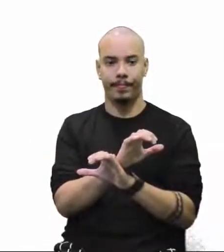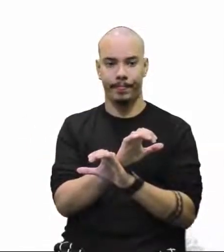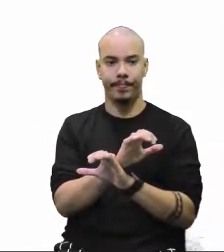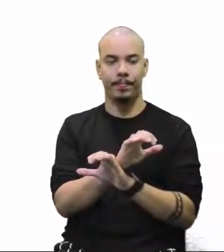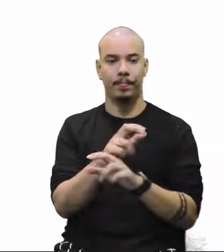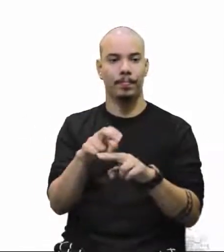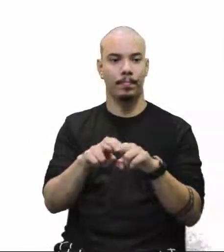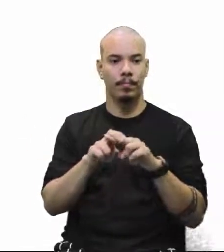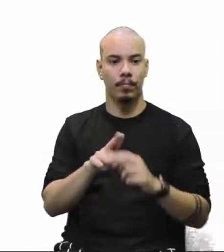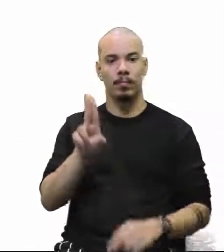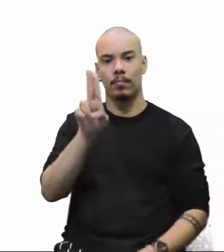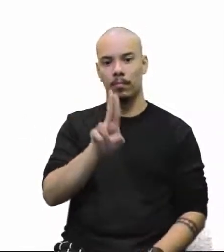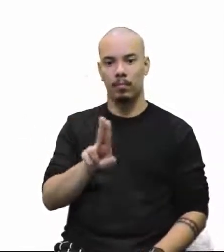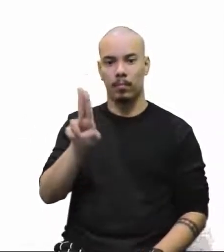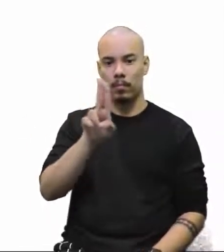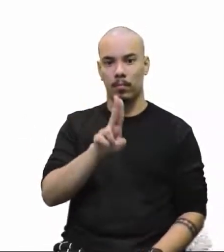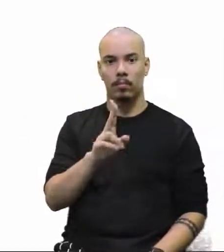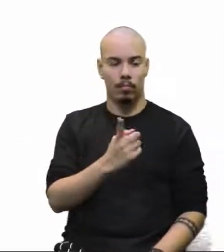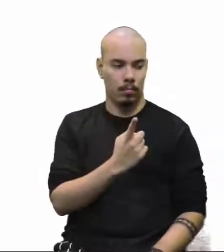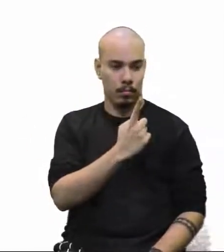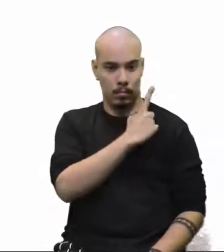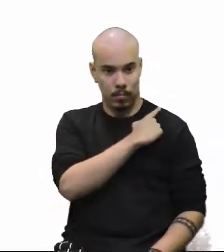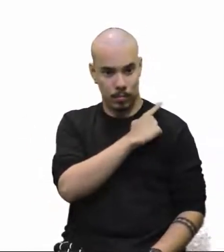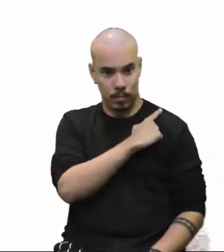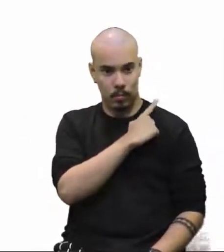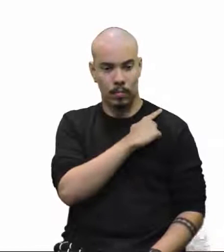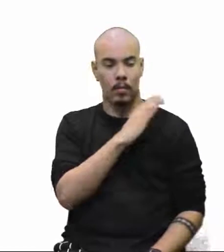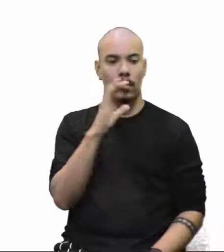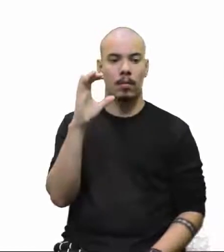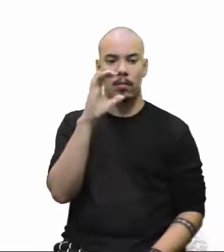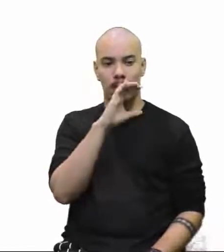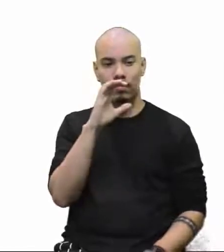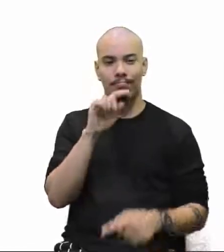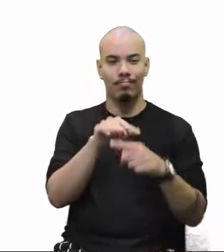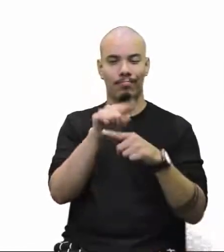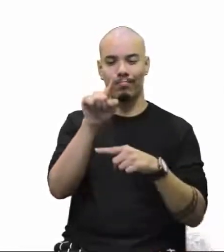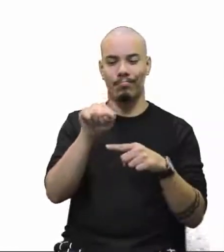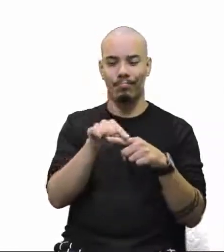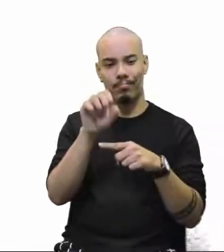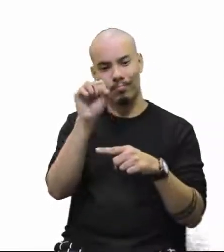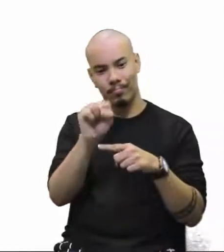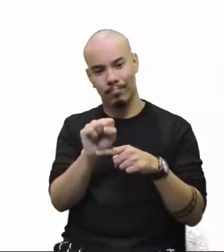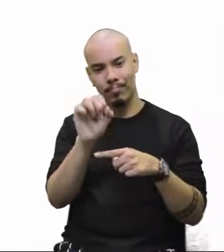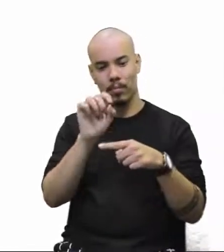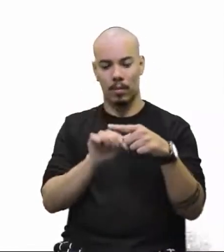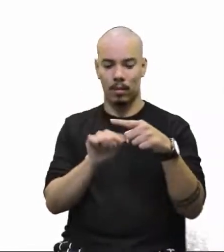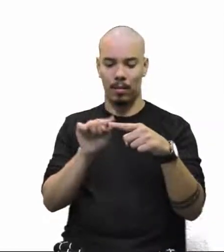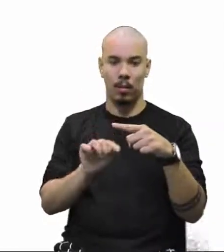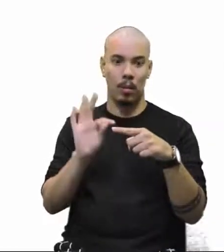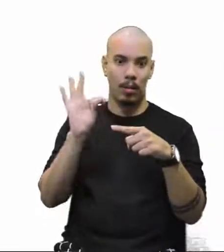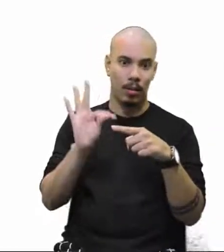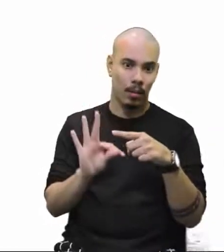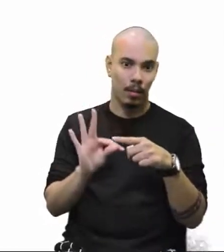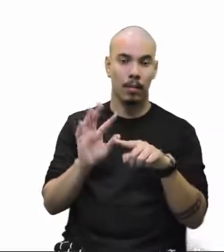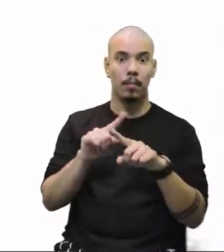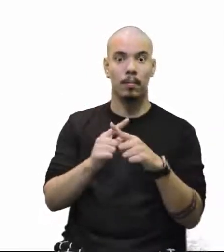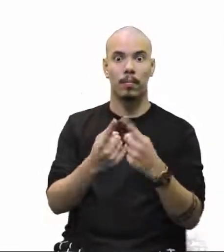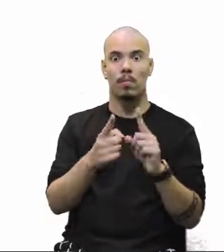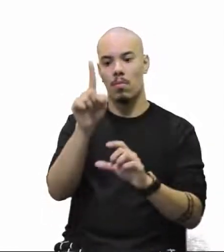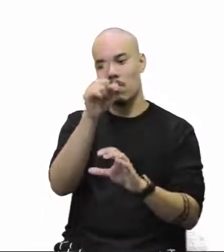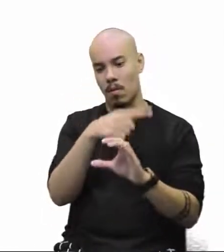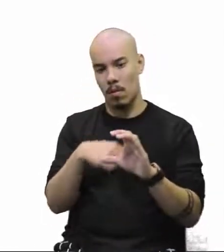Então, utilizando lá do primeiro ano, né? Velocidade Isso. é distância pelo tempo, só que aqui a distância é de uma